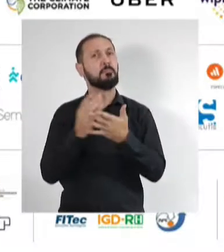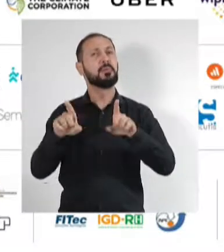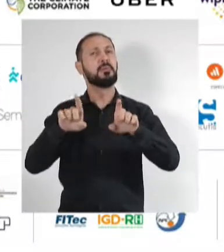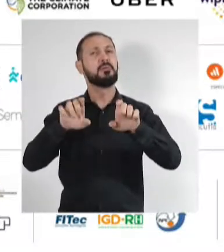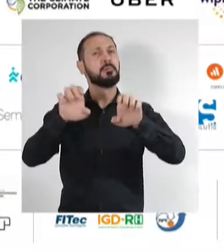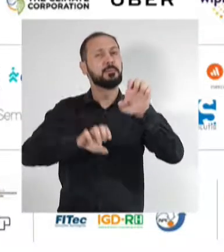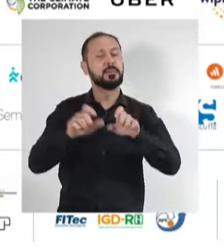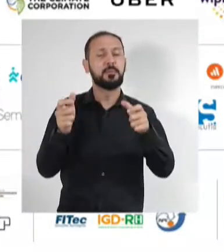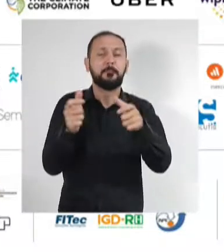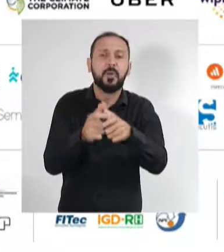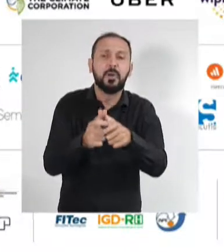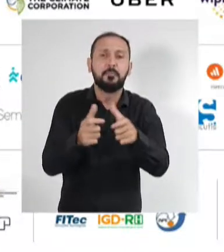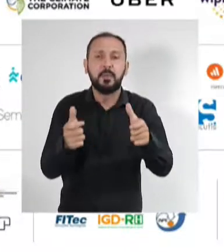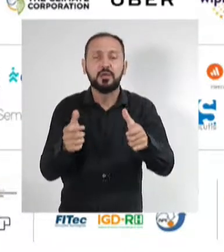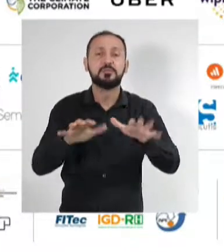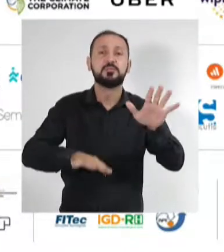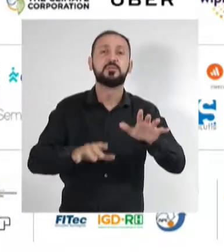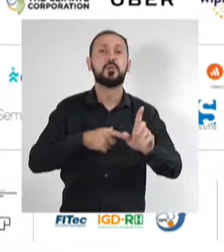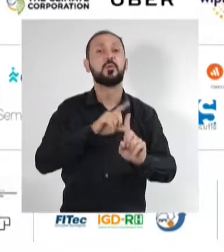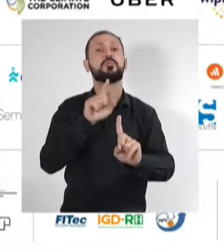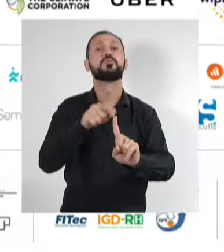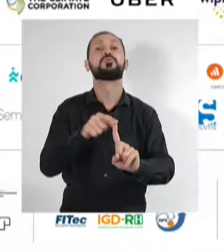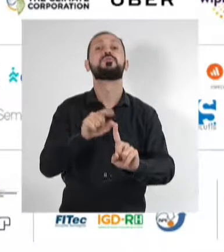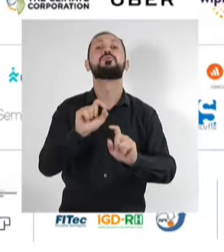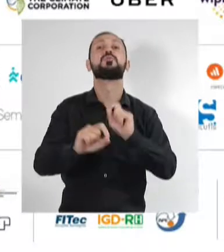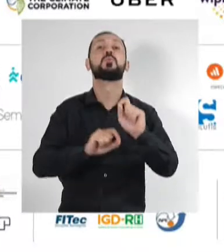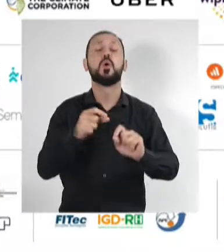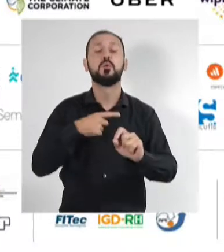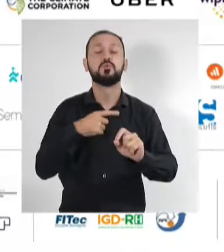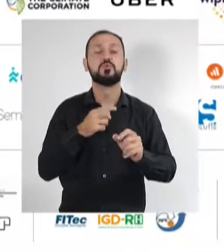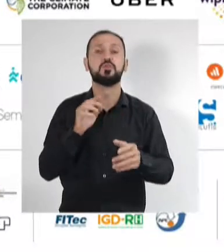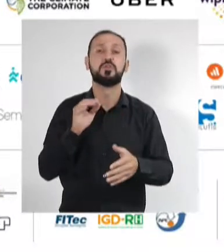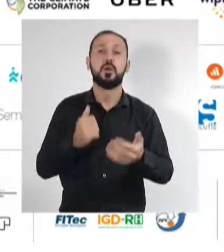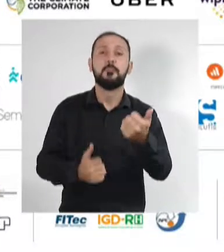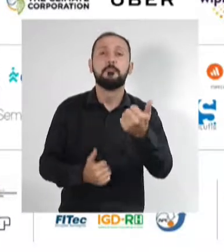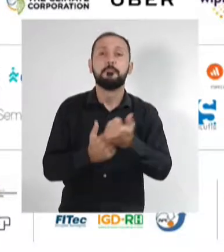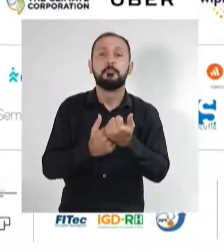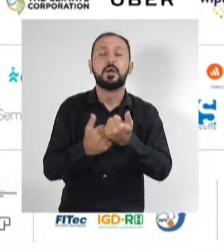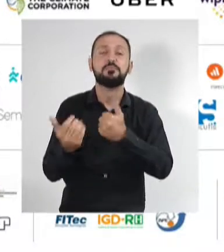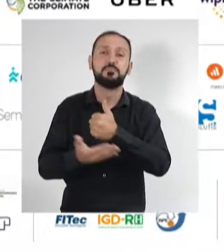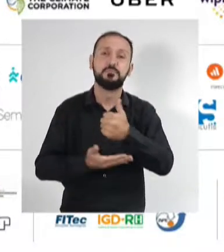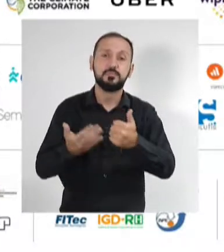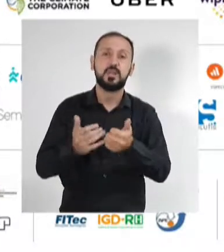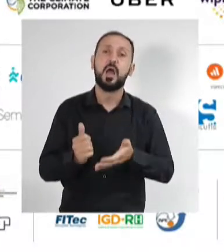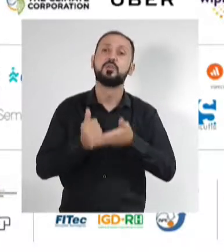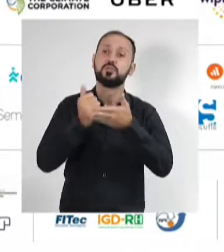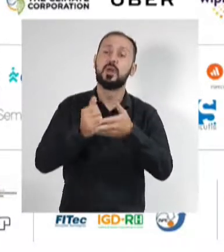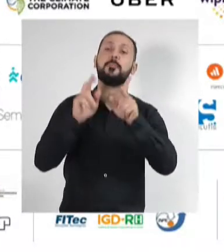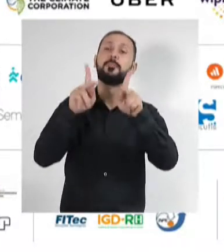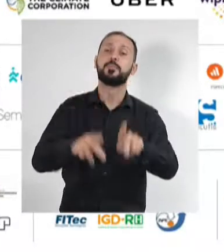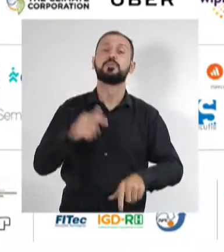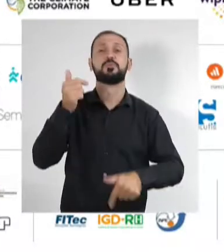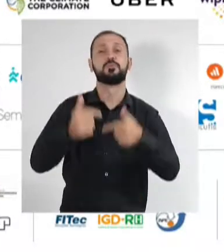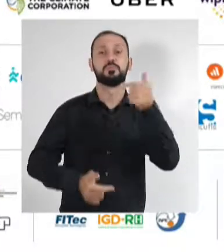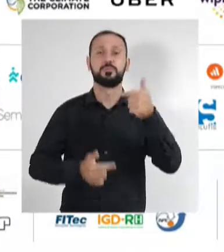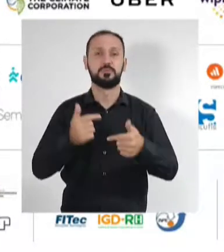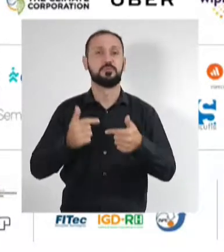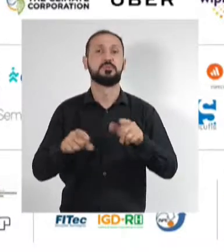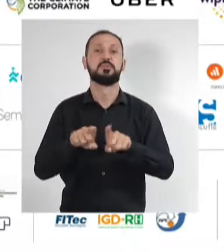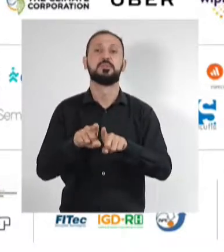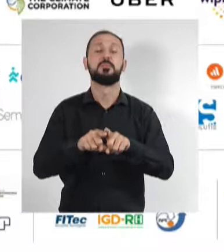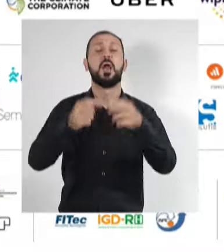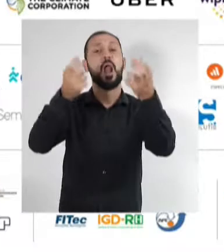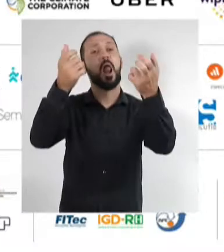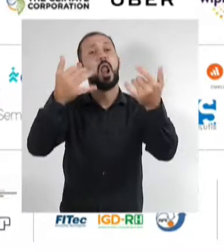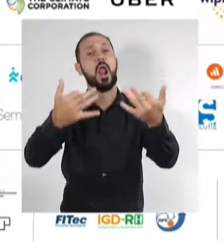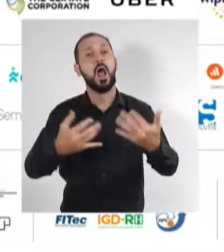elas hermanadas no objetivo específico que a Brascom tem de prover subsídios para a formulação de políticas públicas e, obviamente,